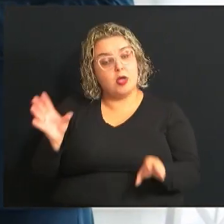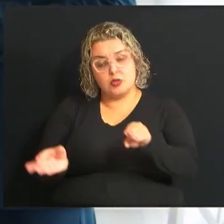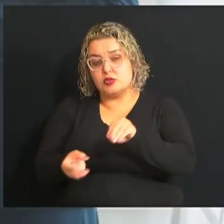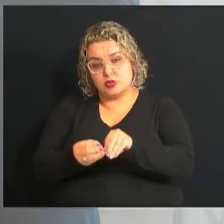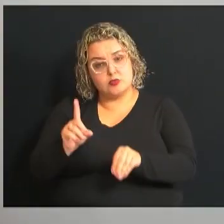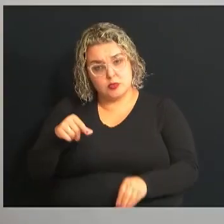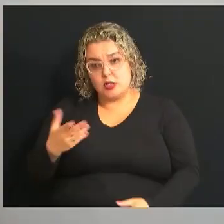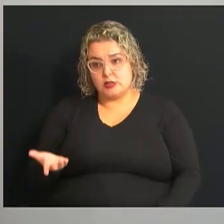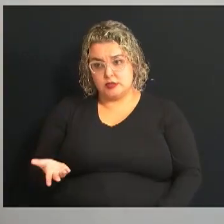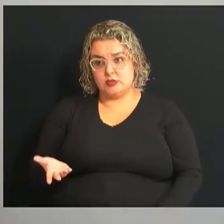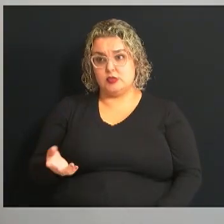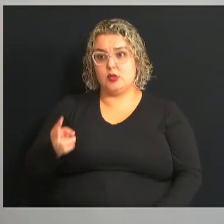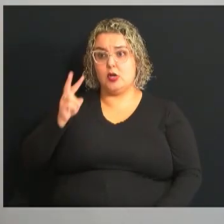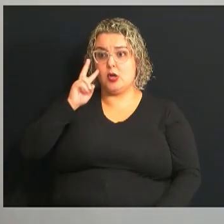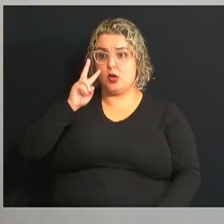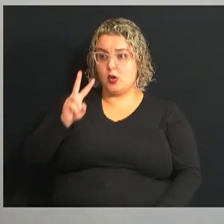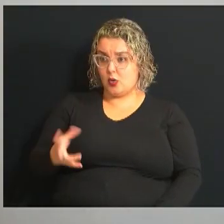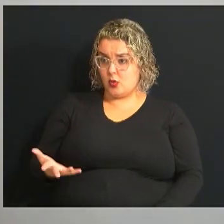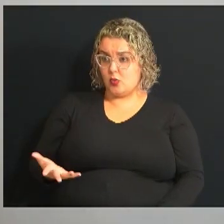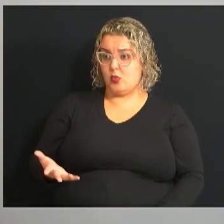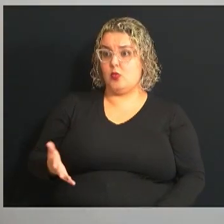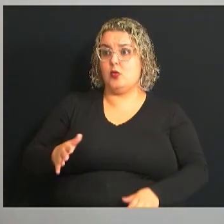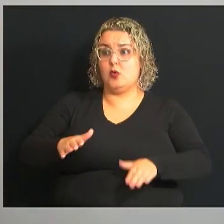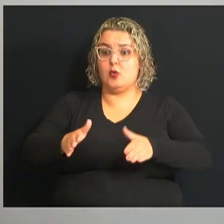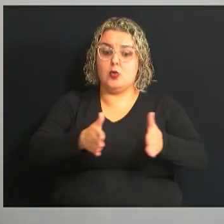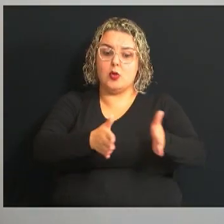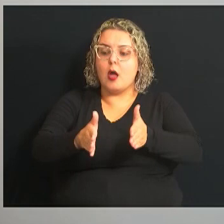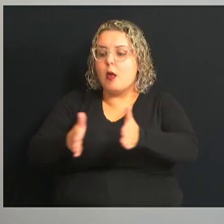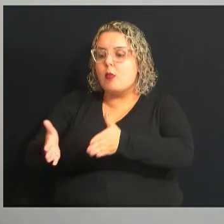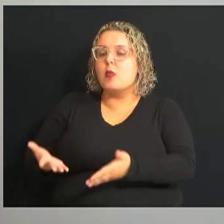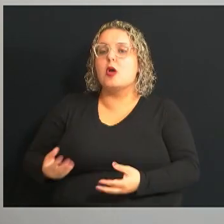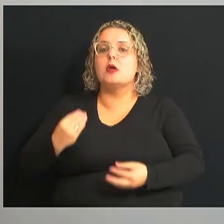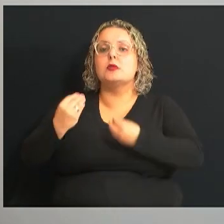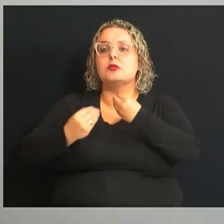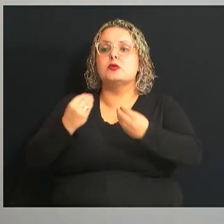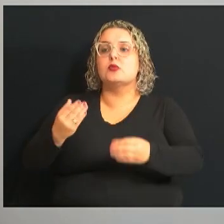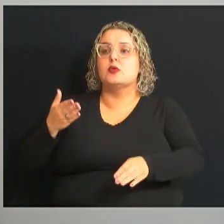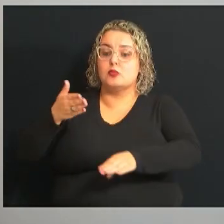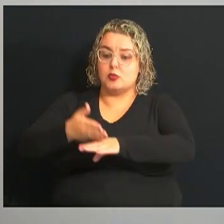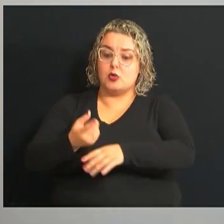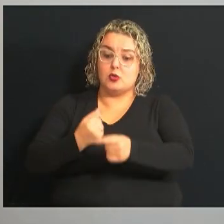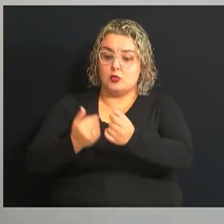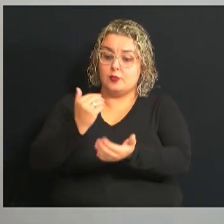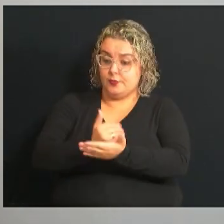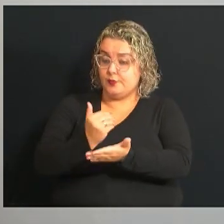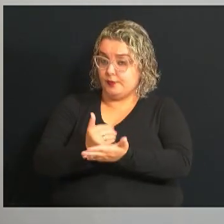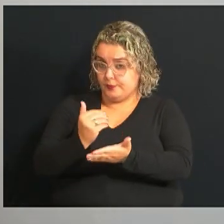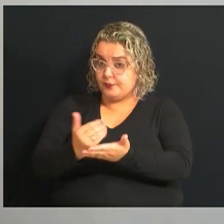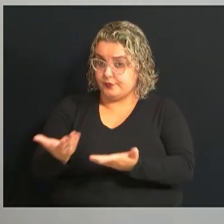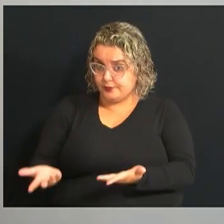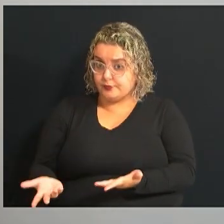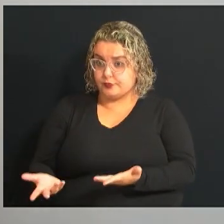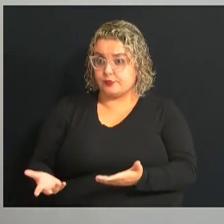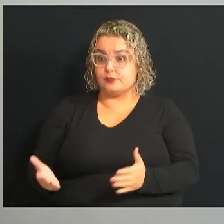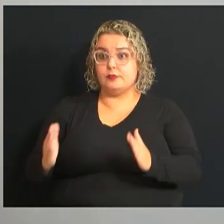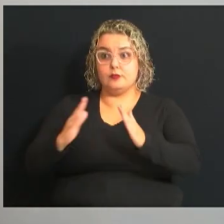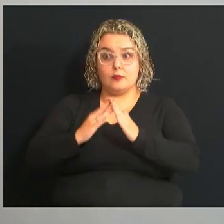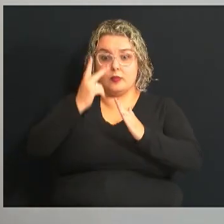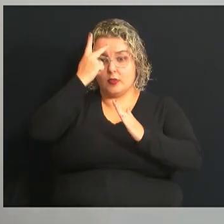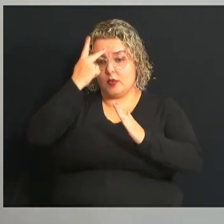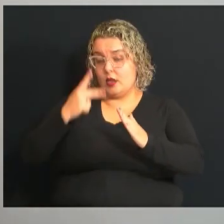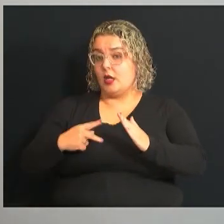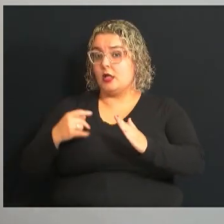que olhar a situação, de que forma eu vou entrar nessa busca pela casa própria, né, se